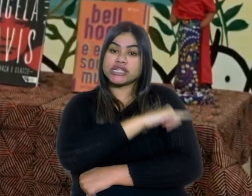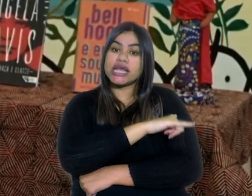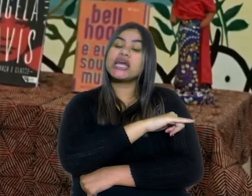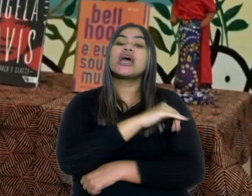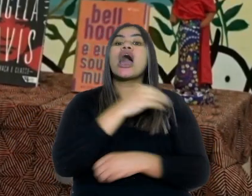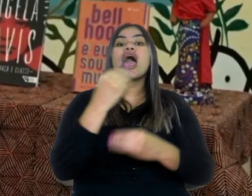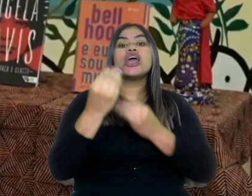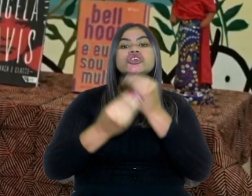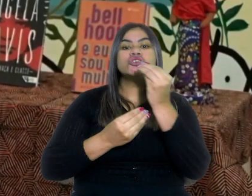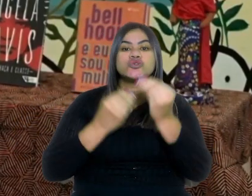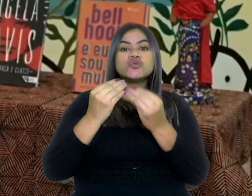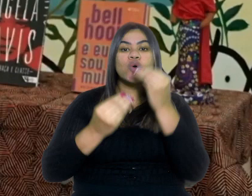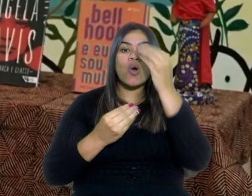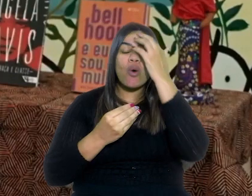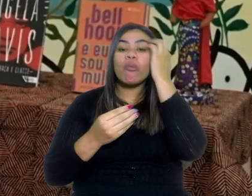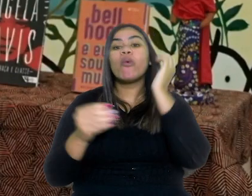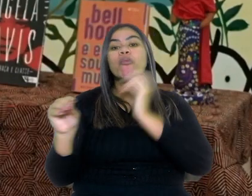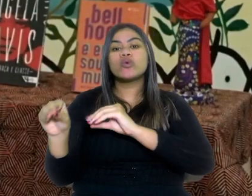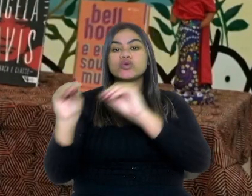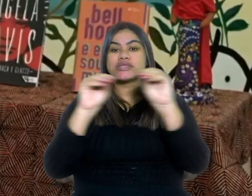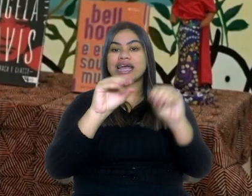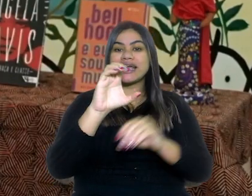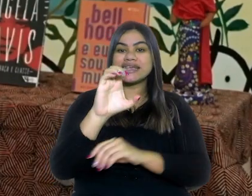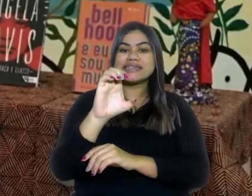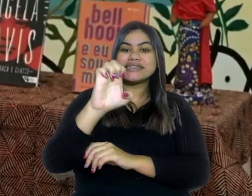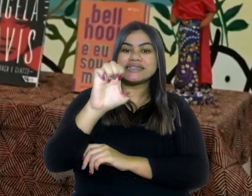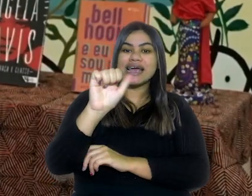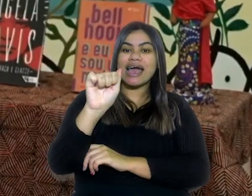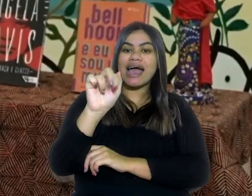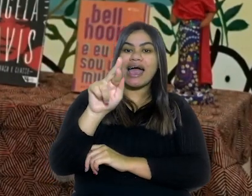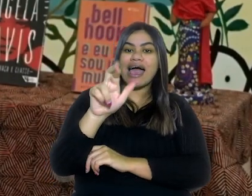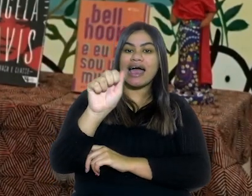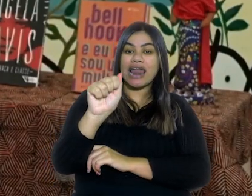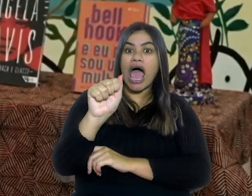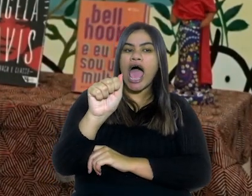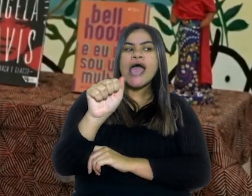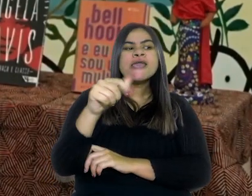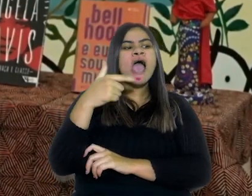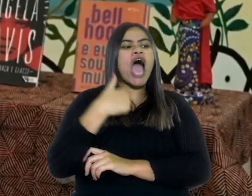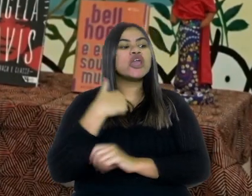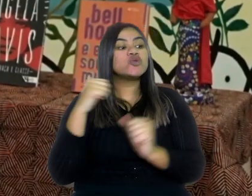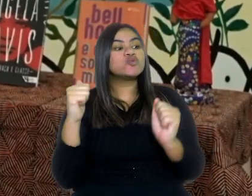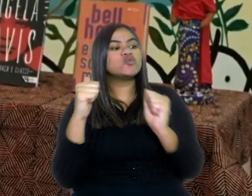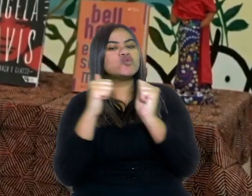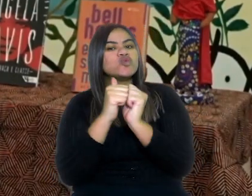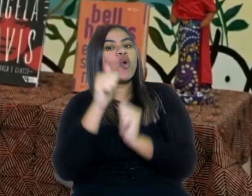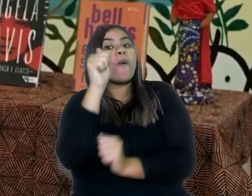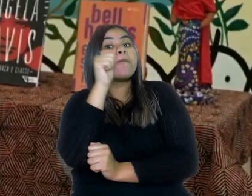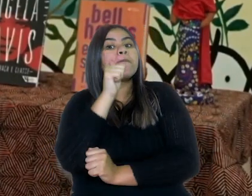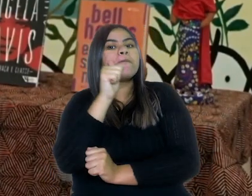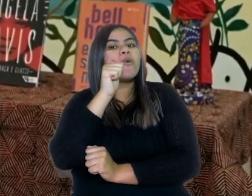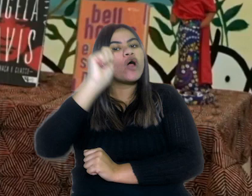Ceará. E a partir da proximidade de mulheres negras, né, e